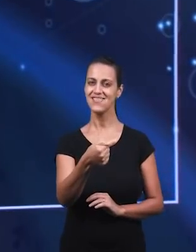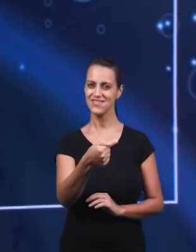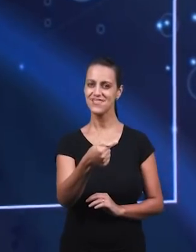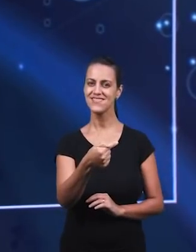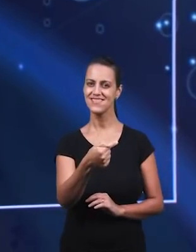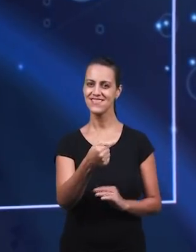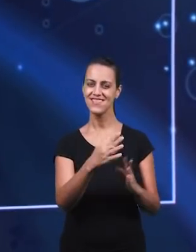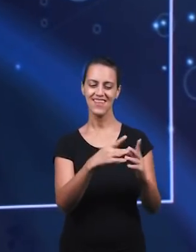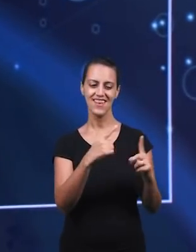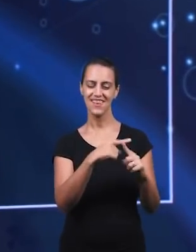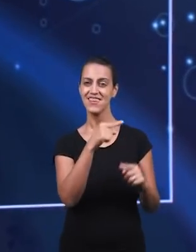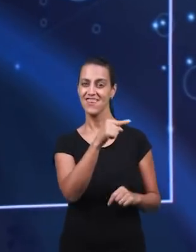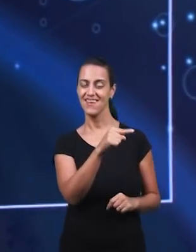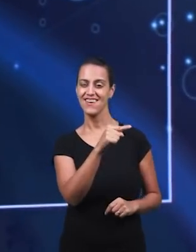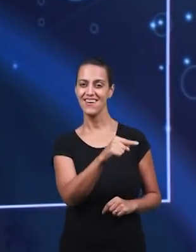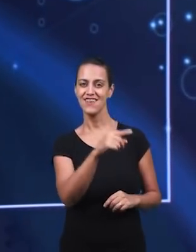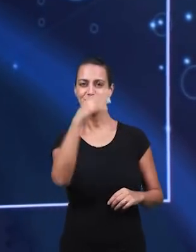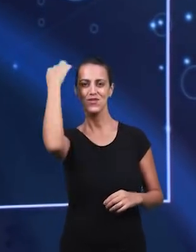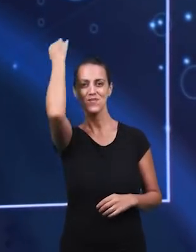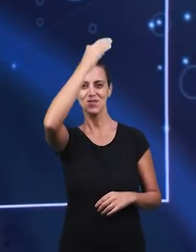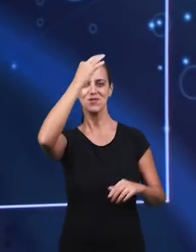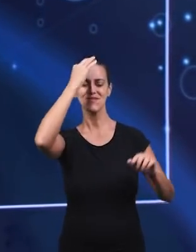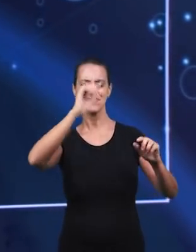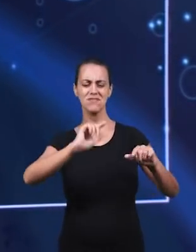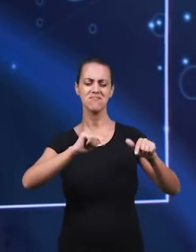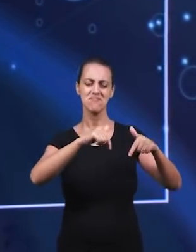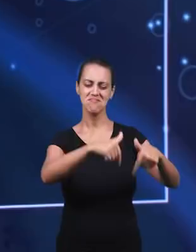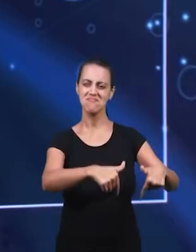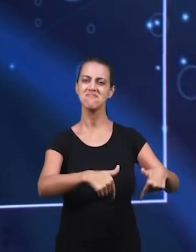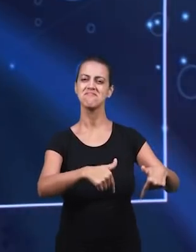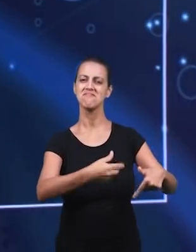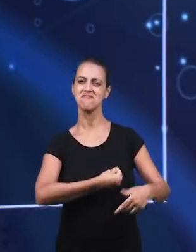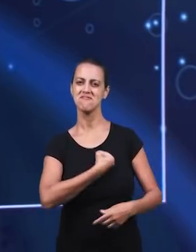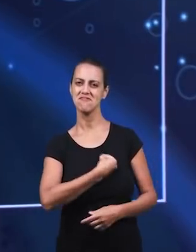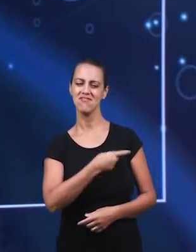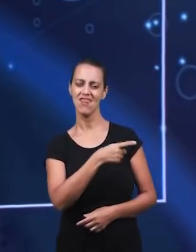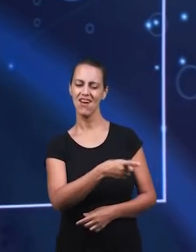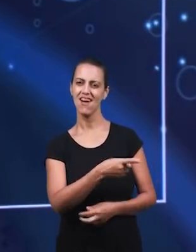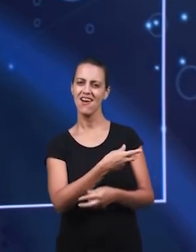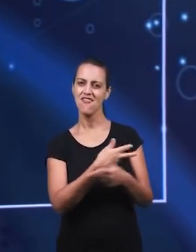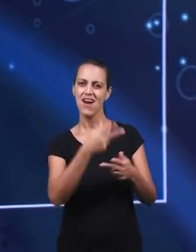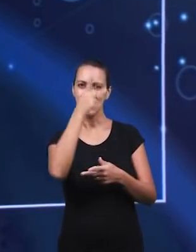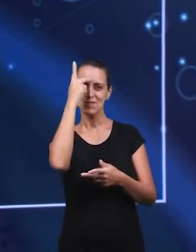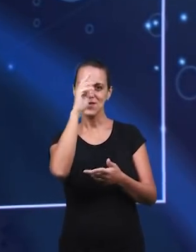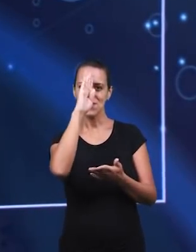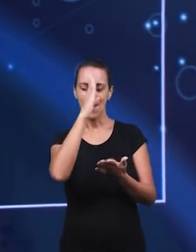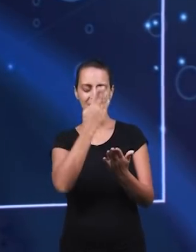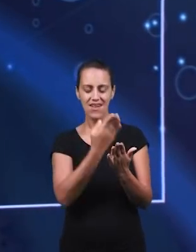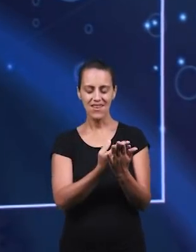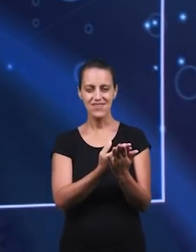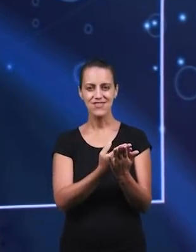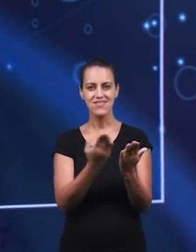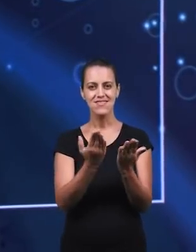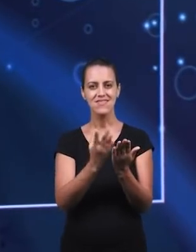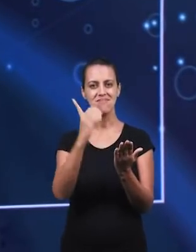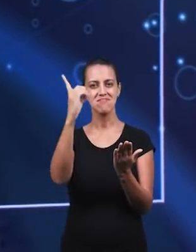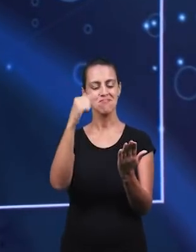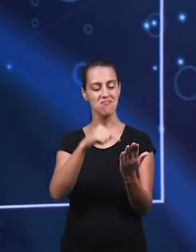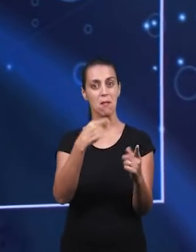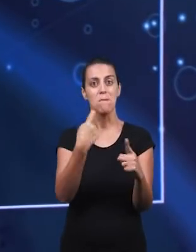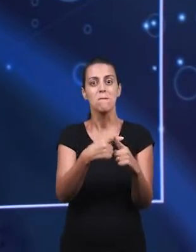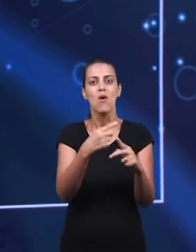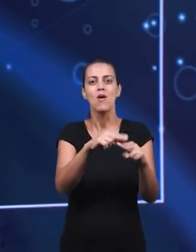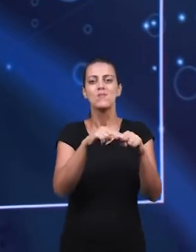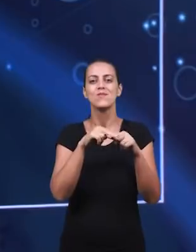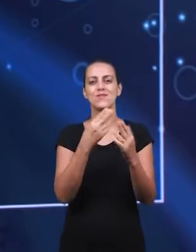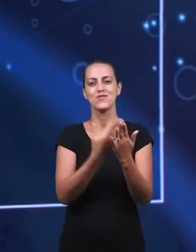Bereia. O Espírito Santo estava ali presente, operando, e muitos foram aqueles que creram na palavra de Deus, por eles